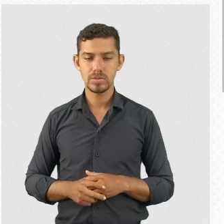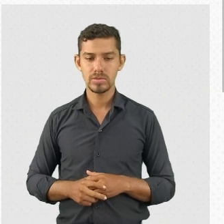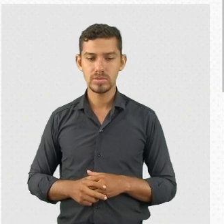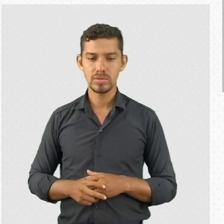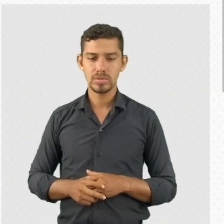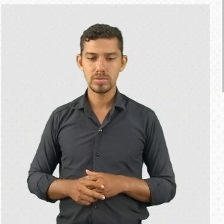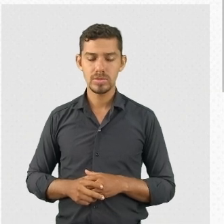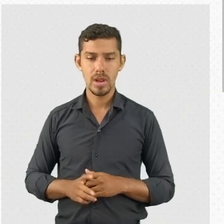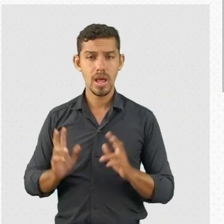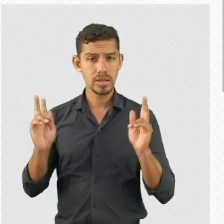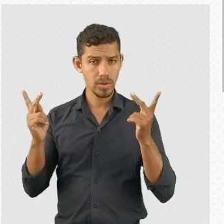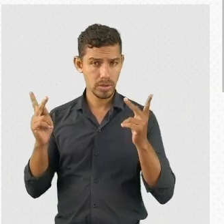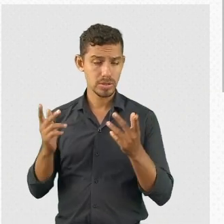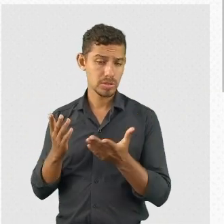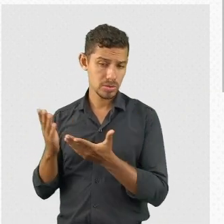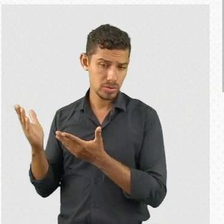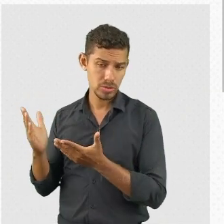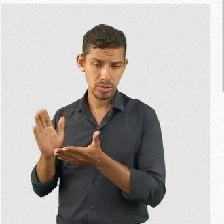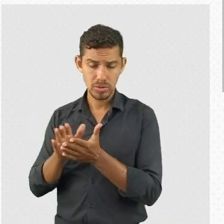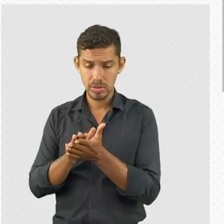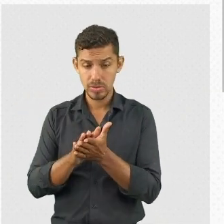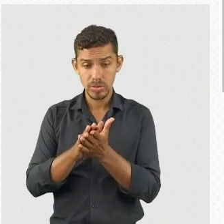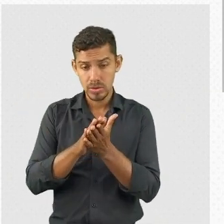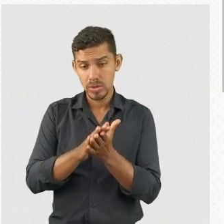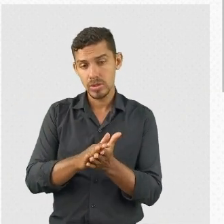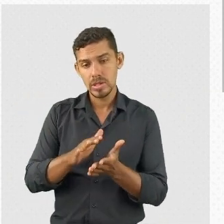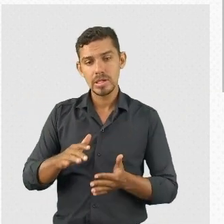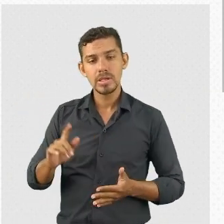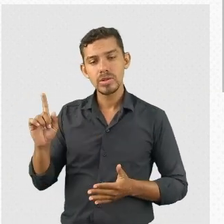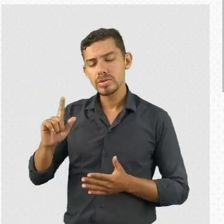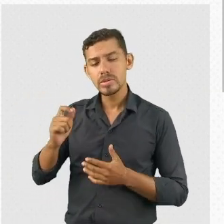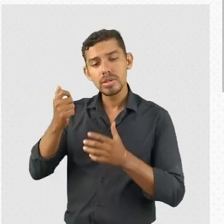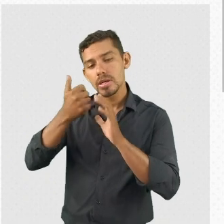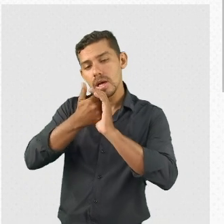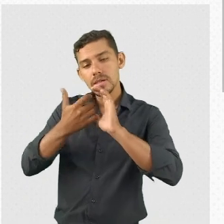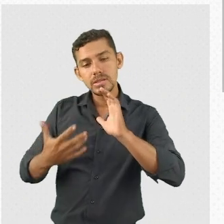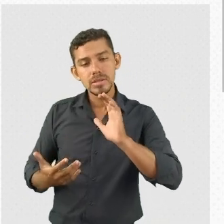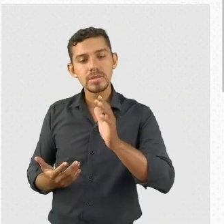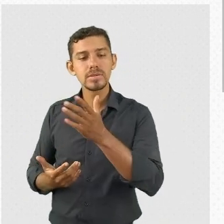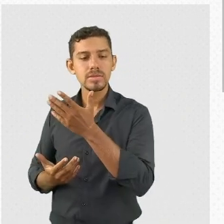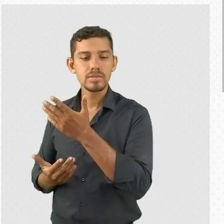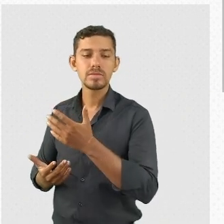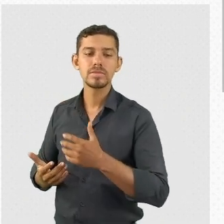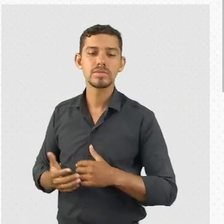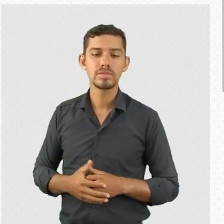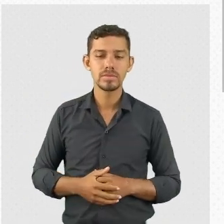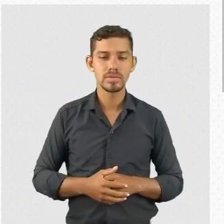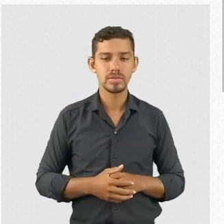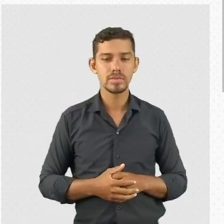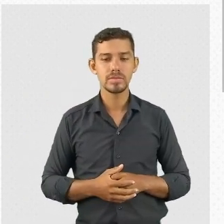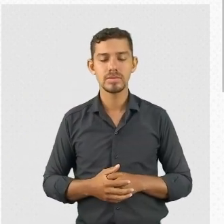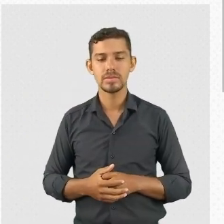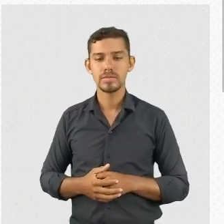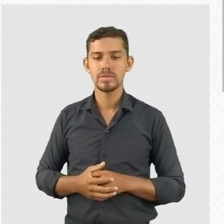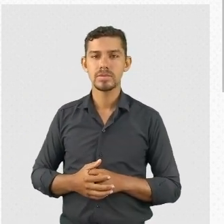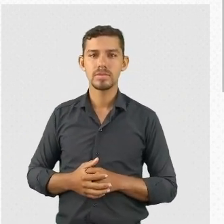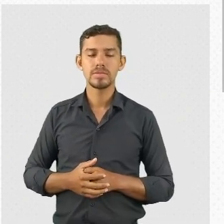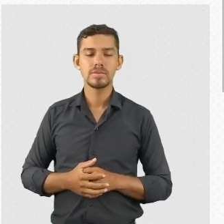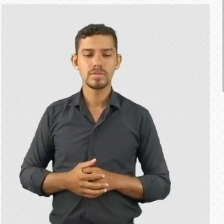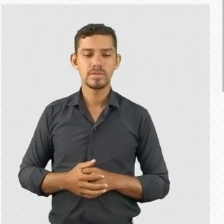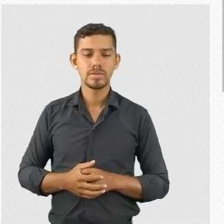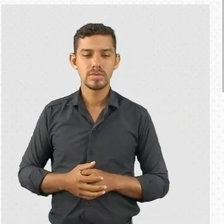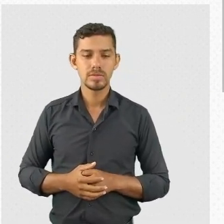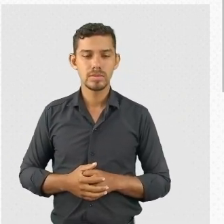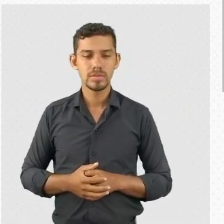sanduíche. O que caracteriza culturalmente o peanut butter and jelly sandwich, né? Que